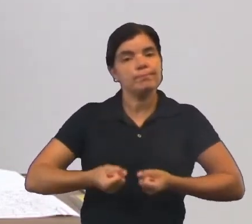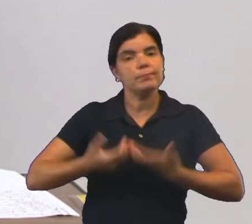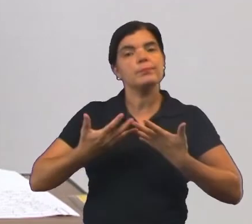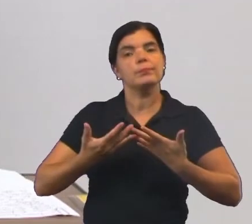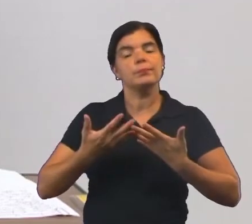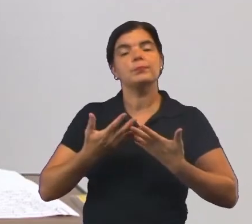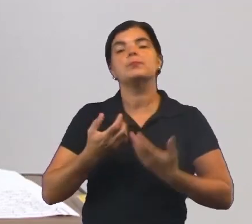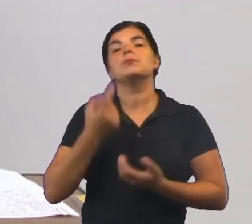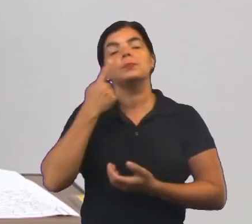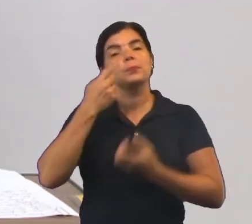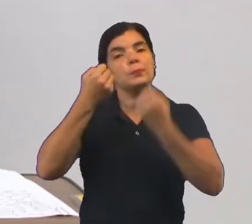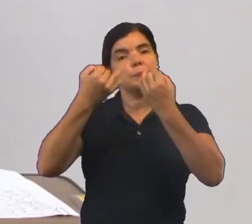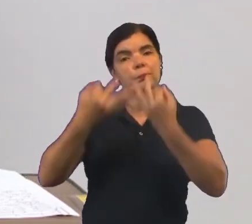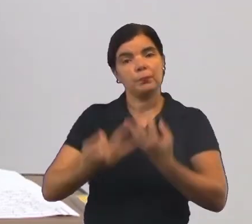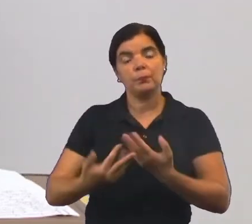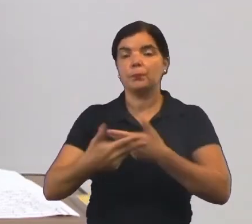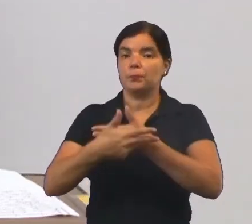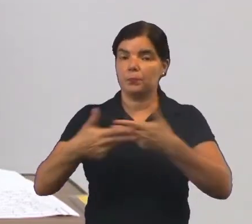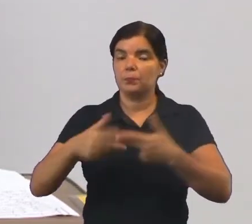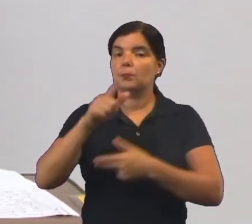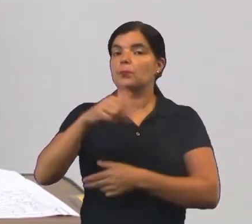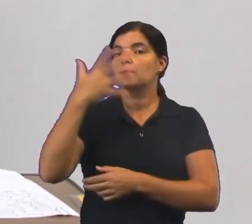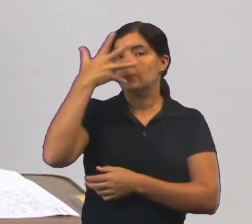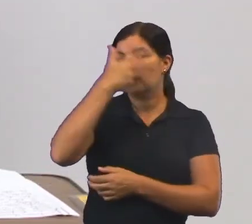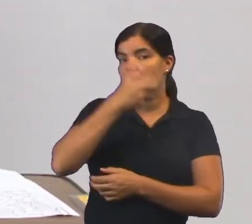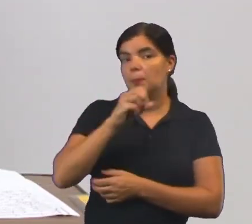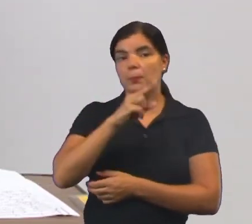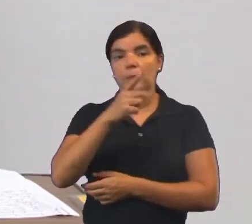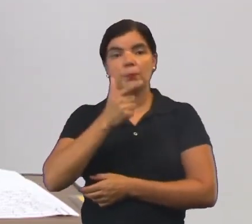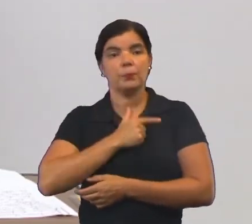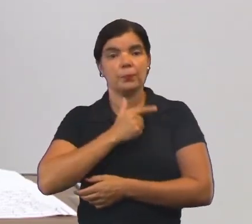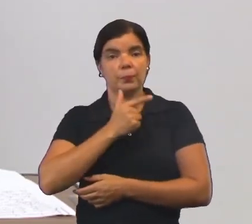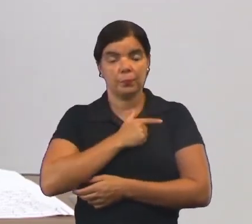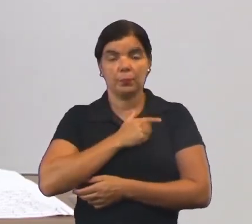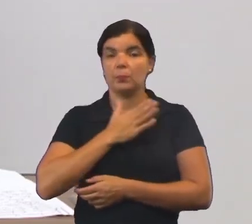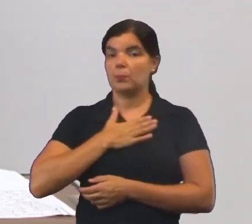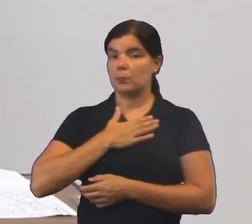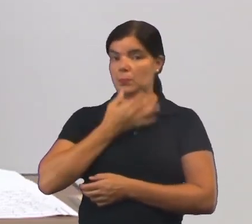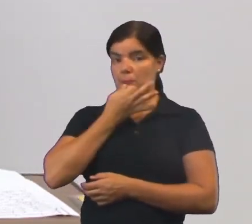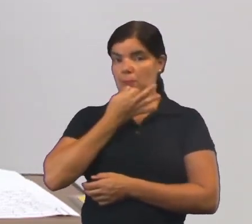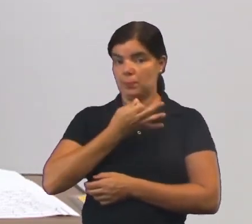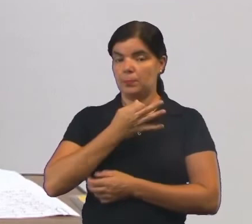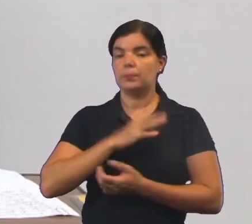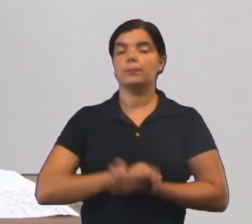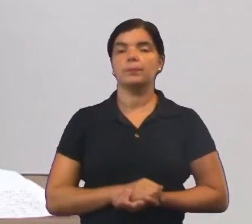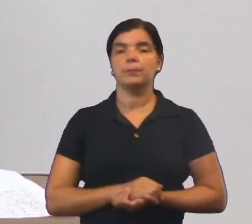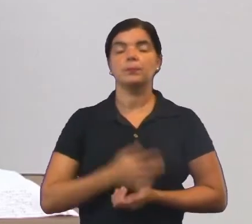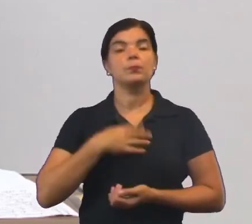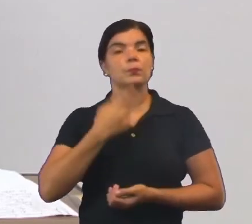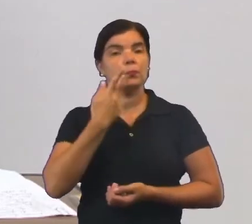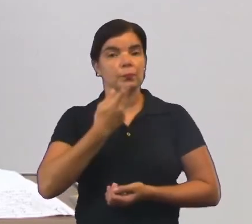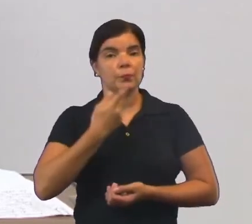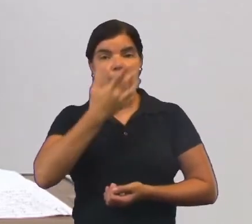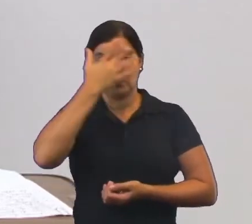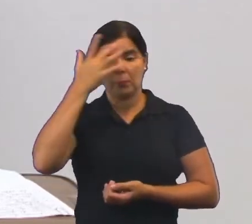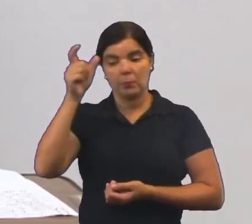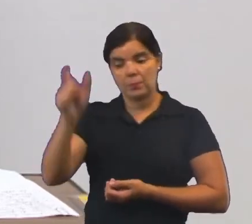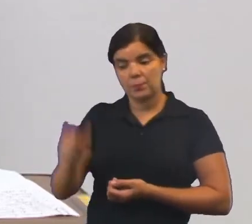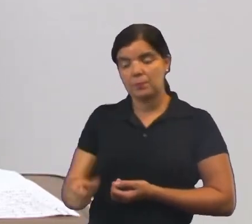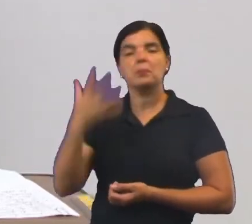expressando. Quando eu falo que um objeto é bonito ou feio, eu estou dando a minha opinião. Quando eu falo que alguém